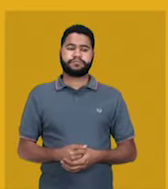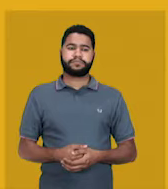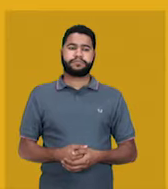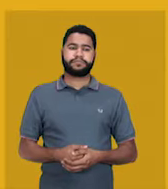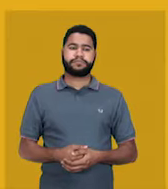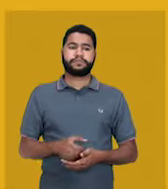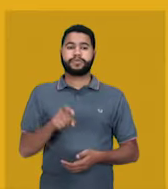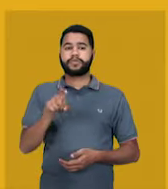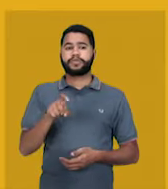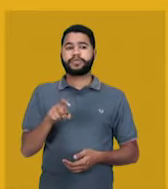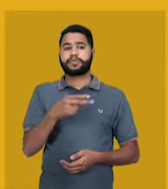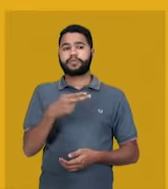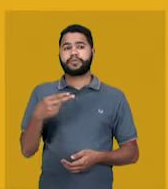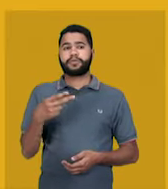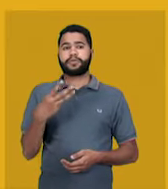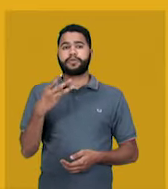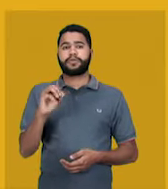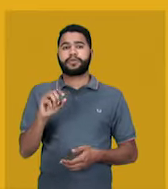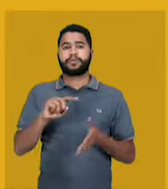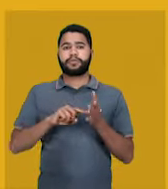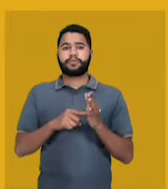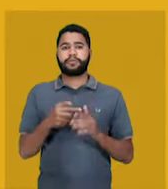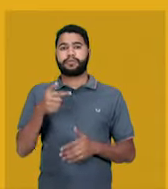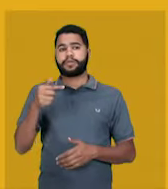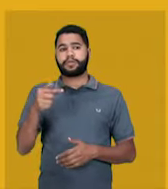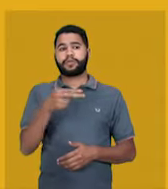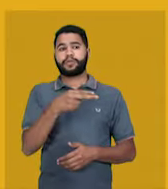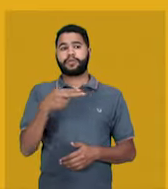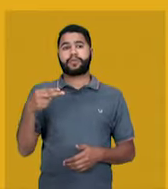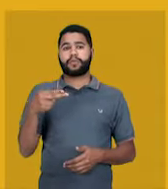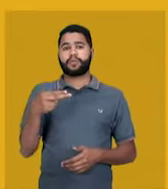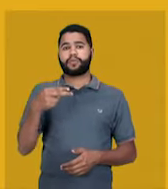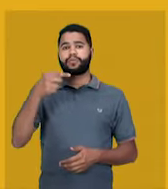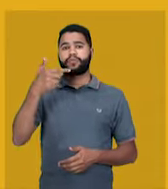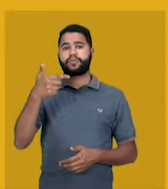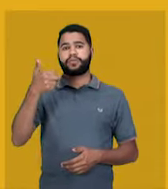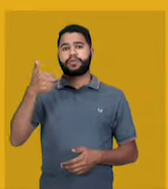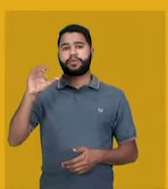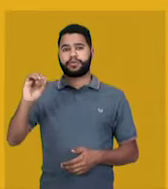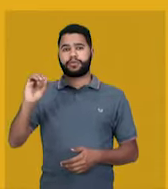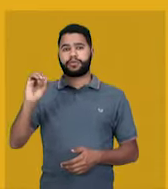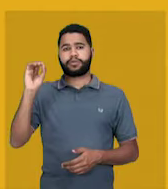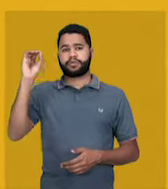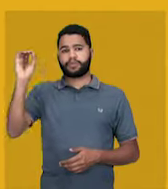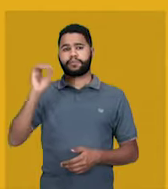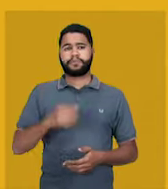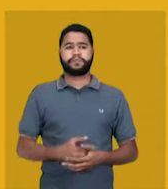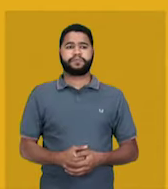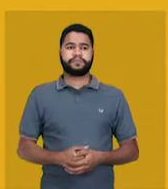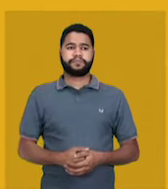Então, o nosso x vai dar igual a 30 vezes 7 vai dar 210 graus.